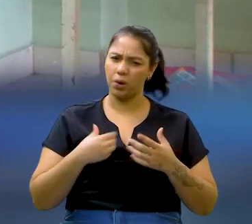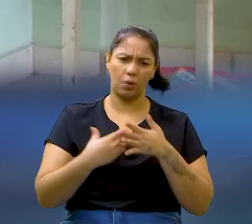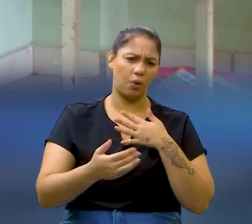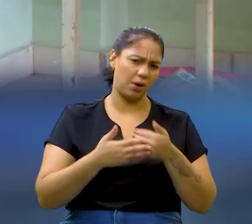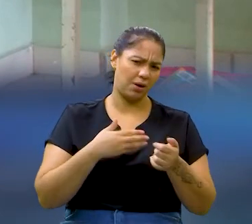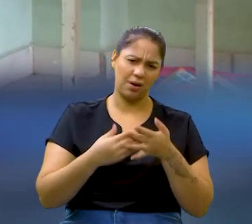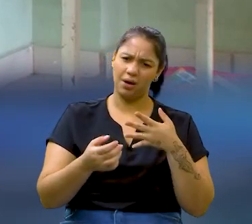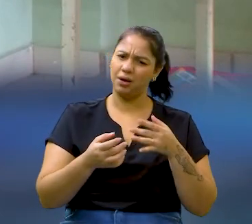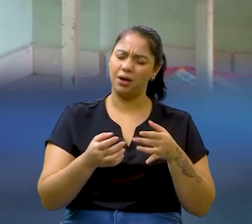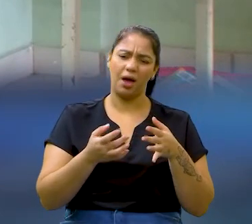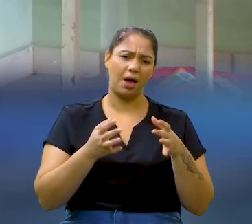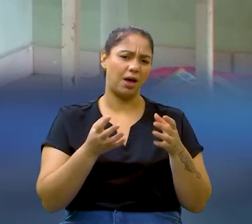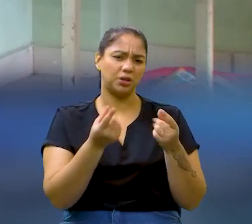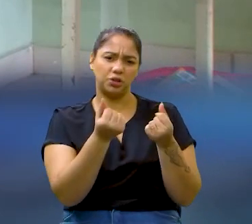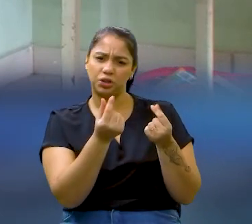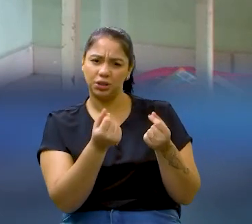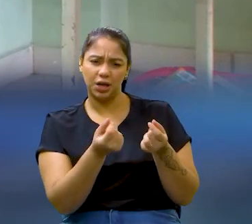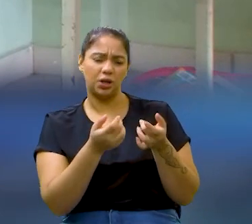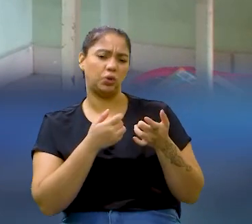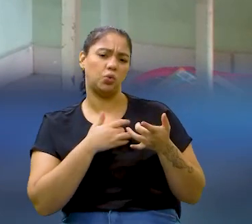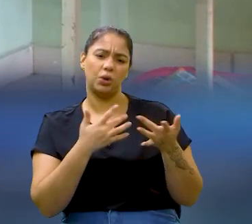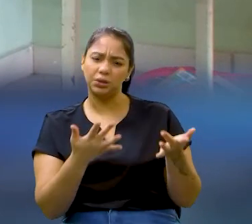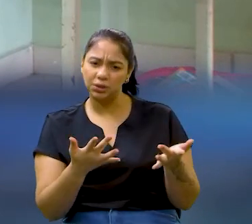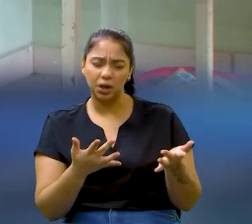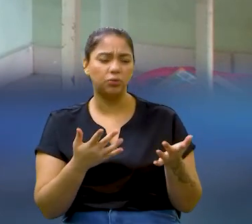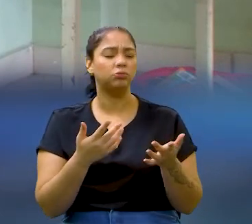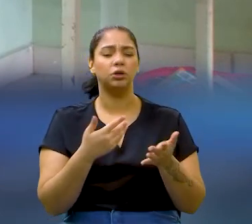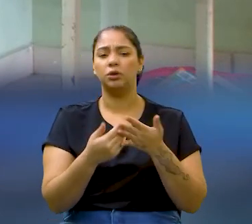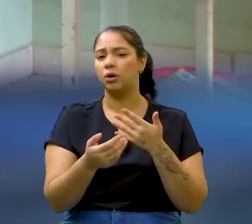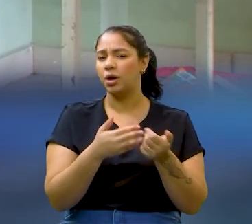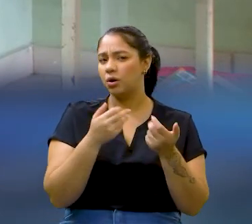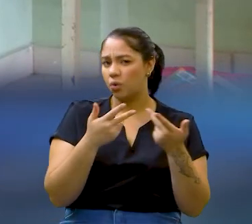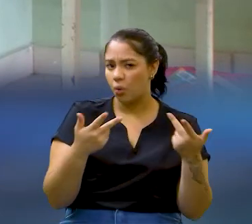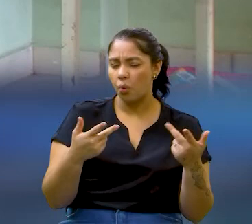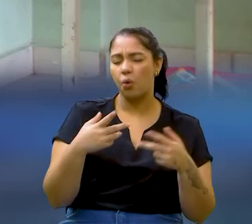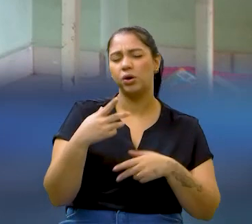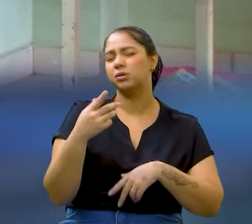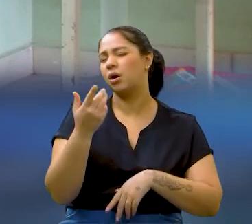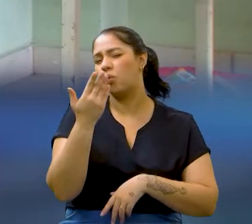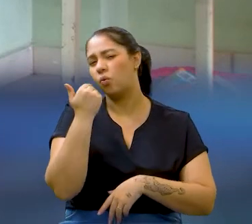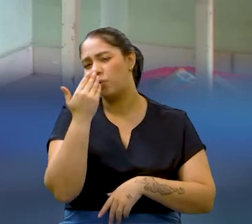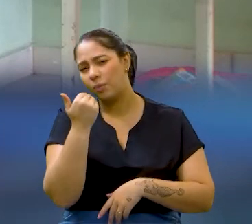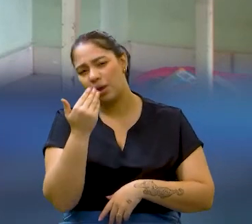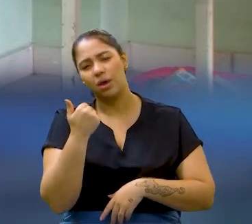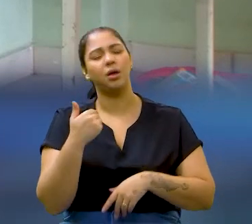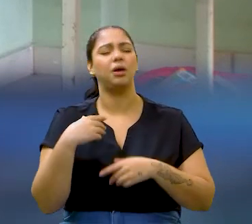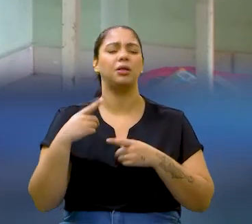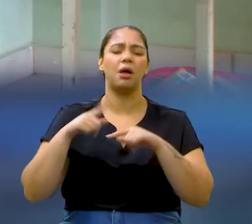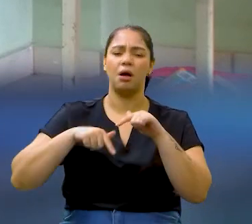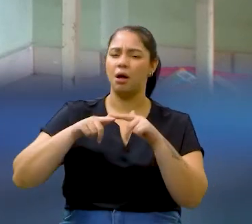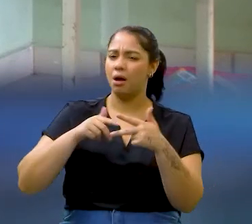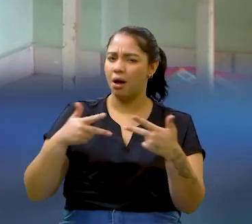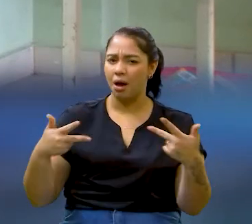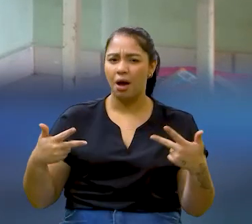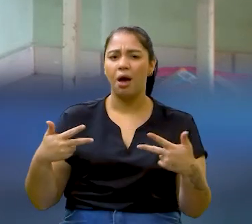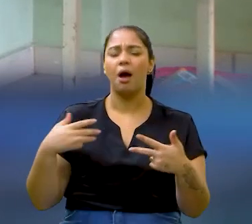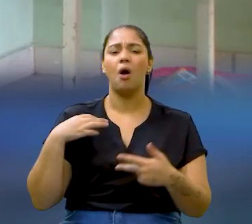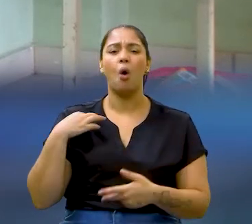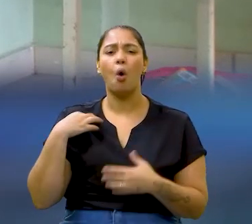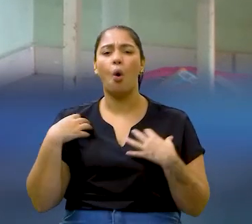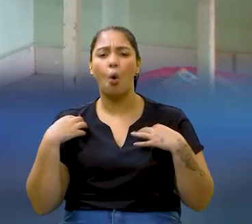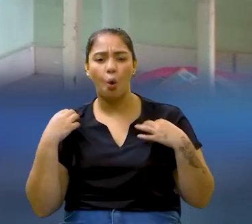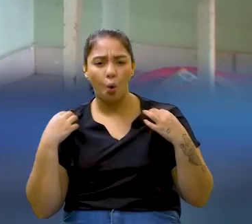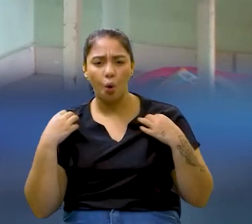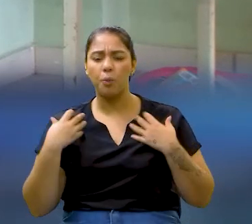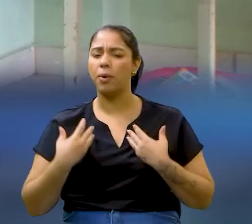de doação, aliás, inclusive para entidade também, então desde roupas, utensílios,